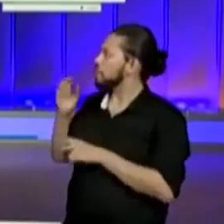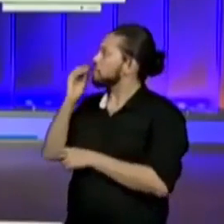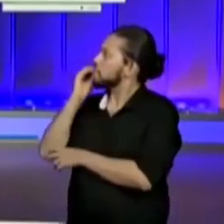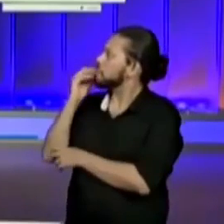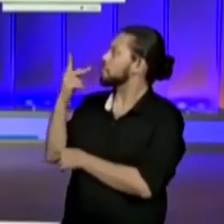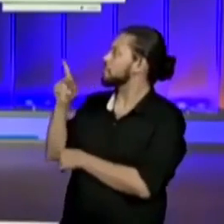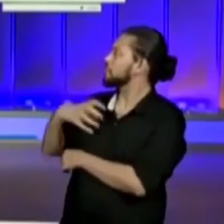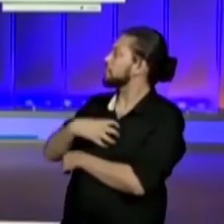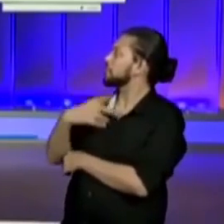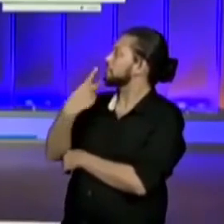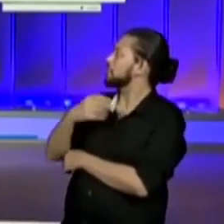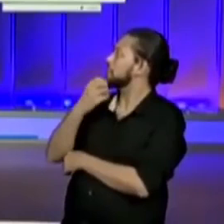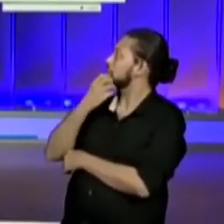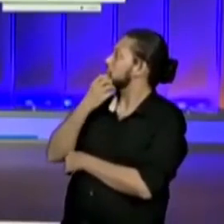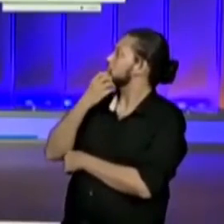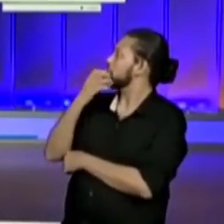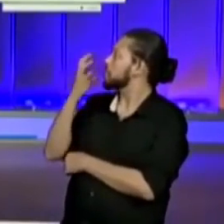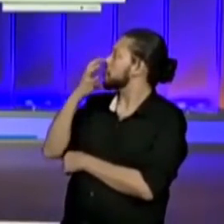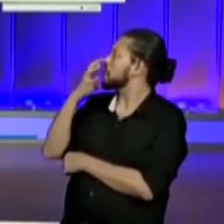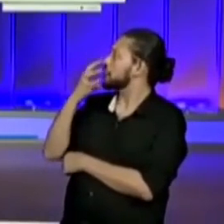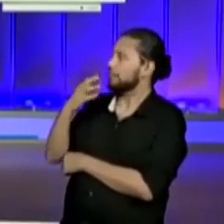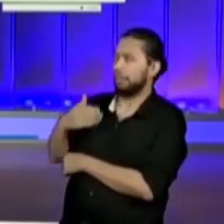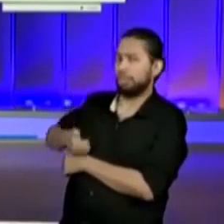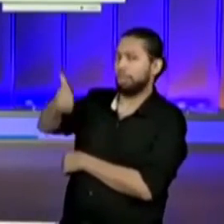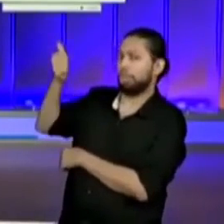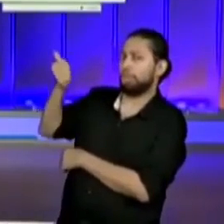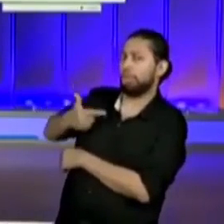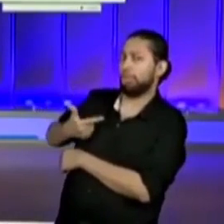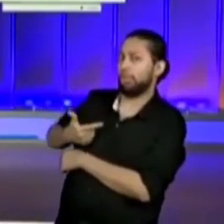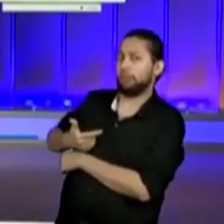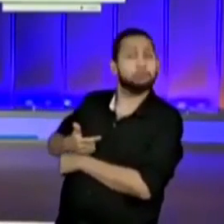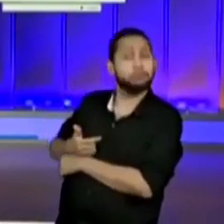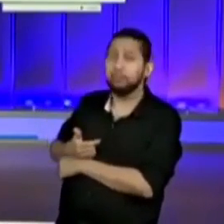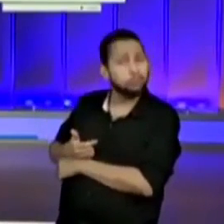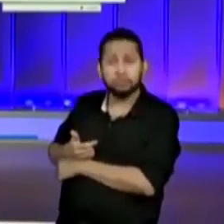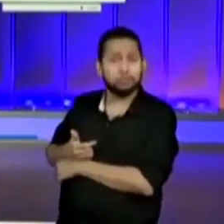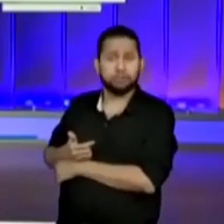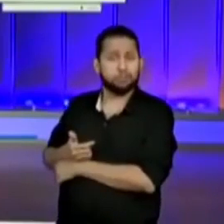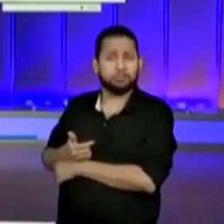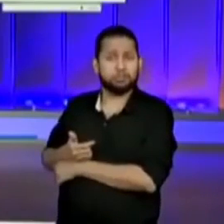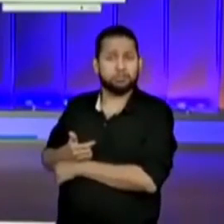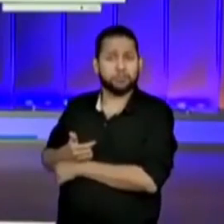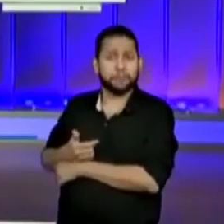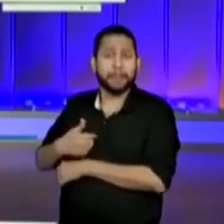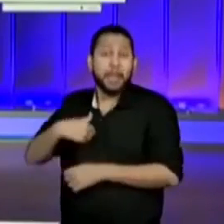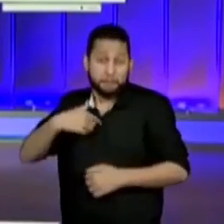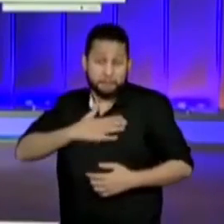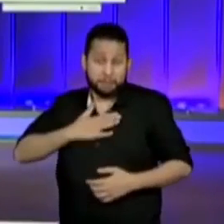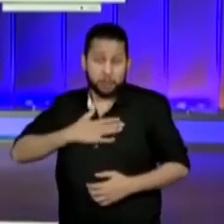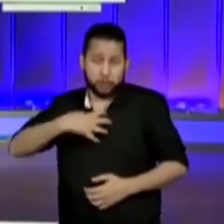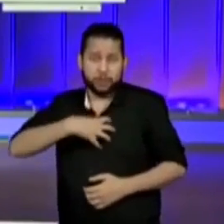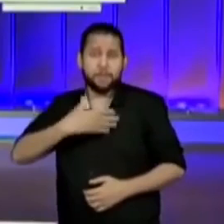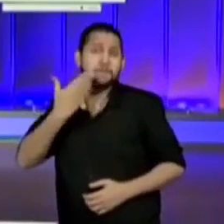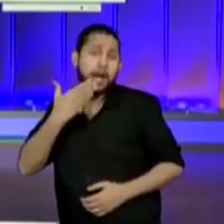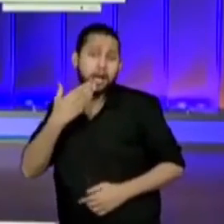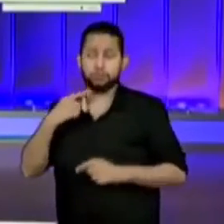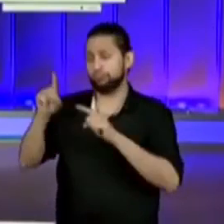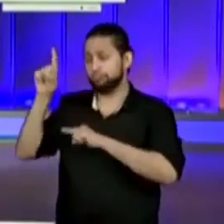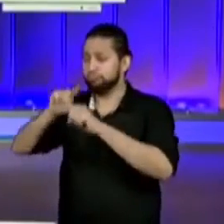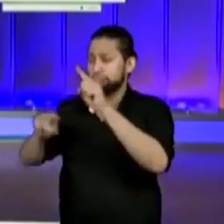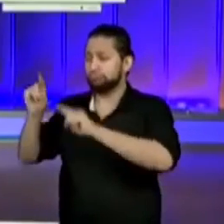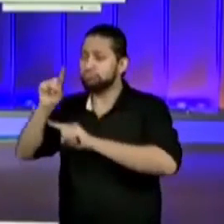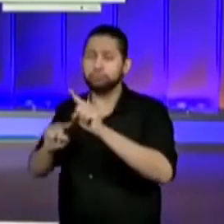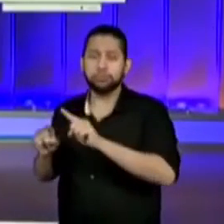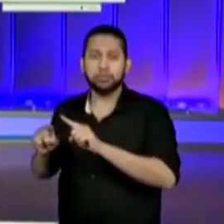outro faz matemática e o outro aponta pra gente como se fosse uma coisa muito fácil na verdade é fácil para o